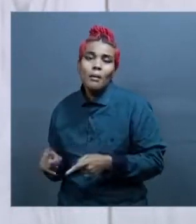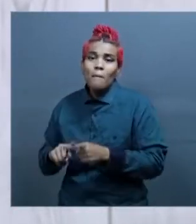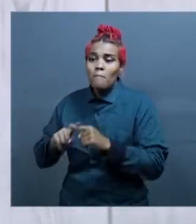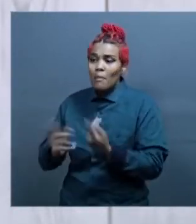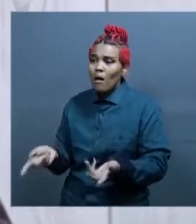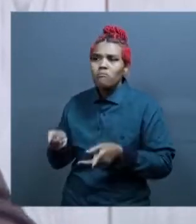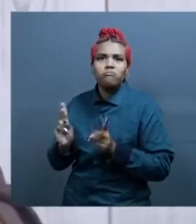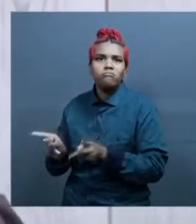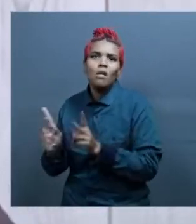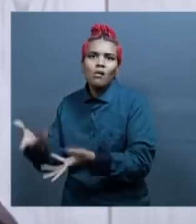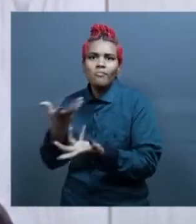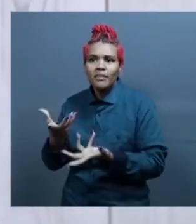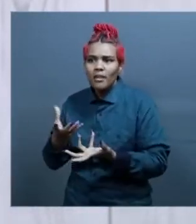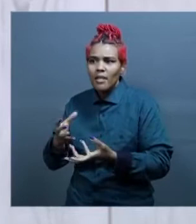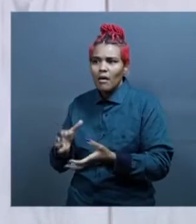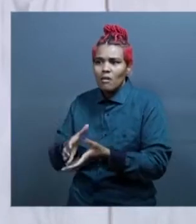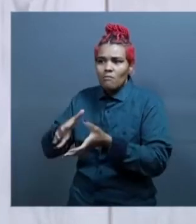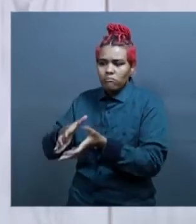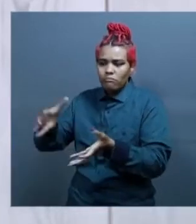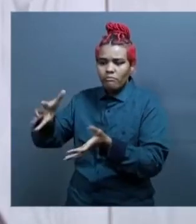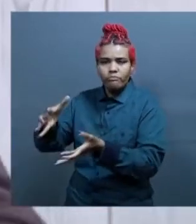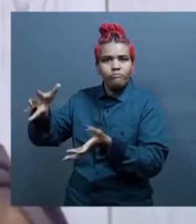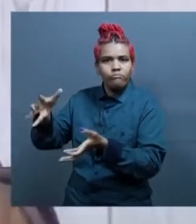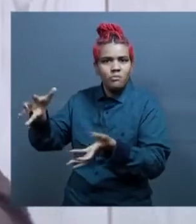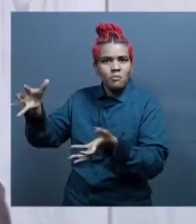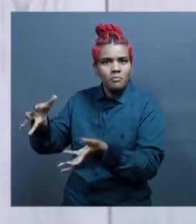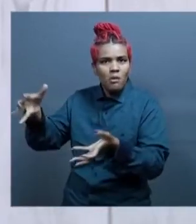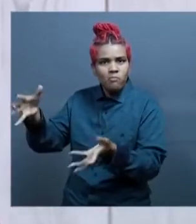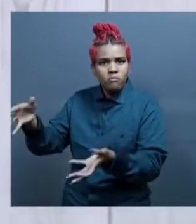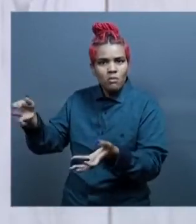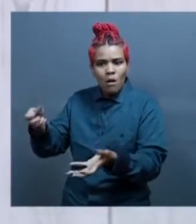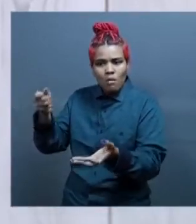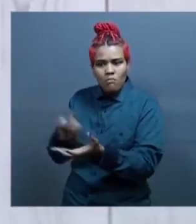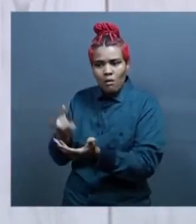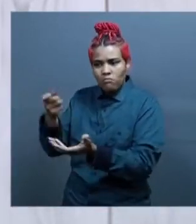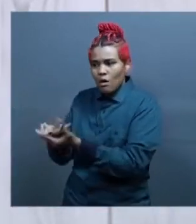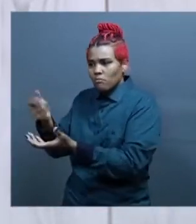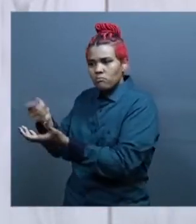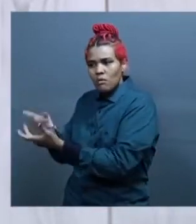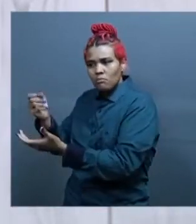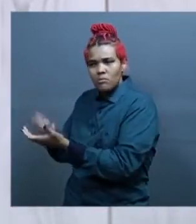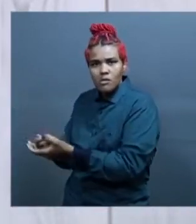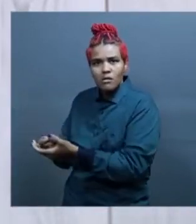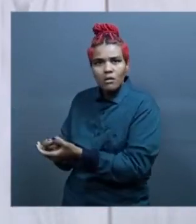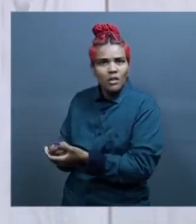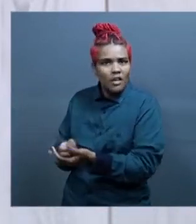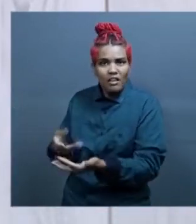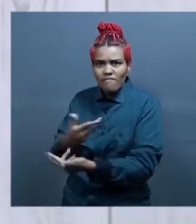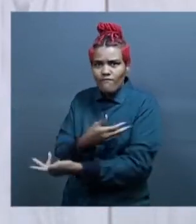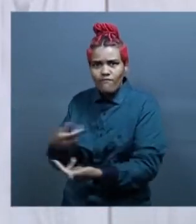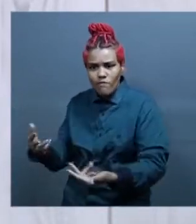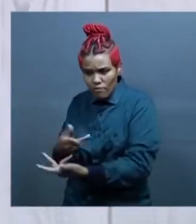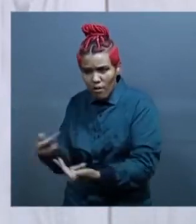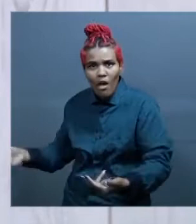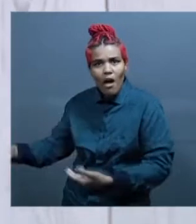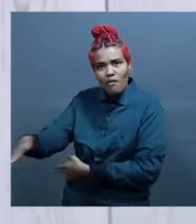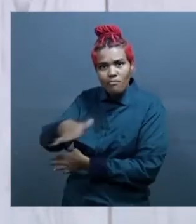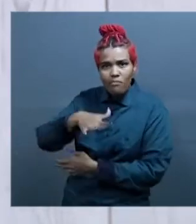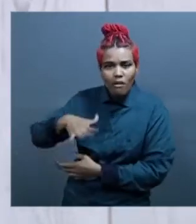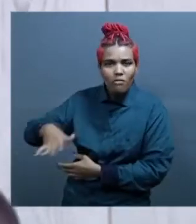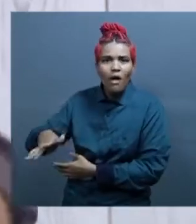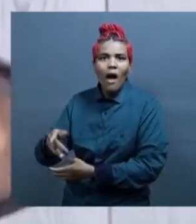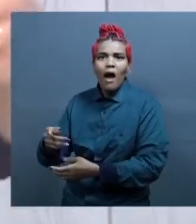mais aumentar o consumo cada vez mais consumo em todos os níveis então quanto mais consumo maior a